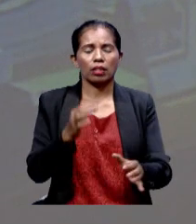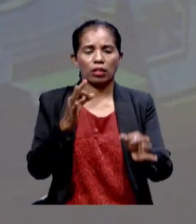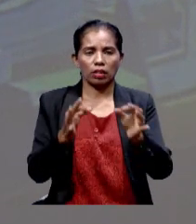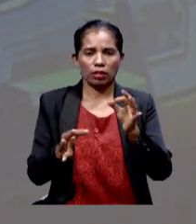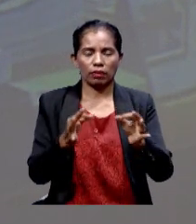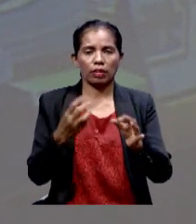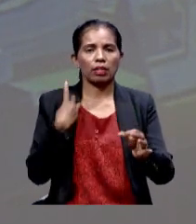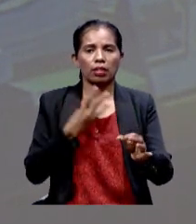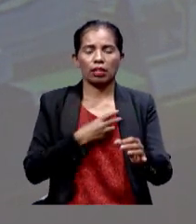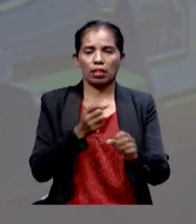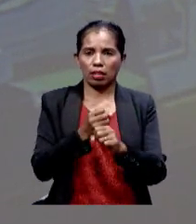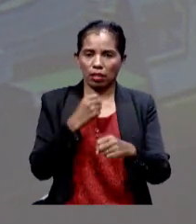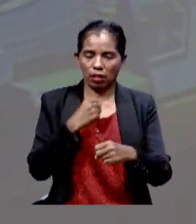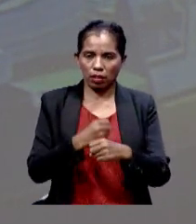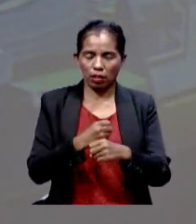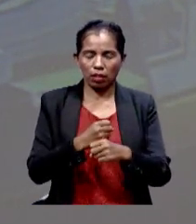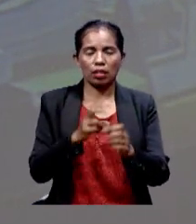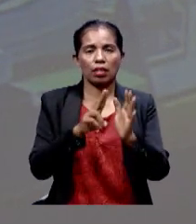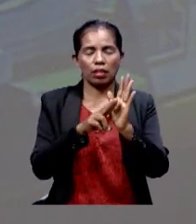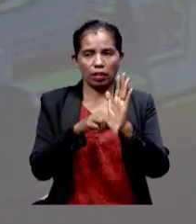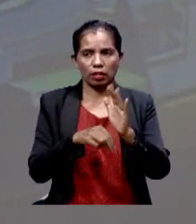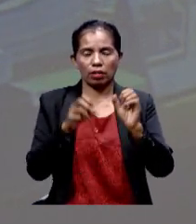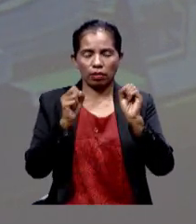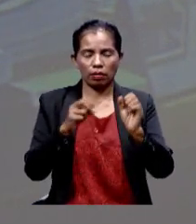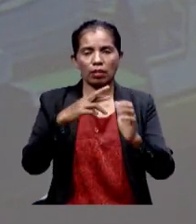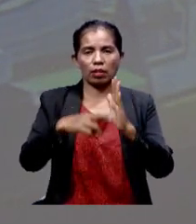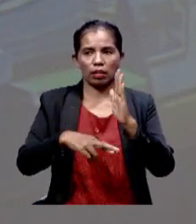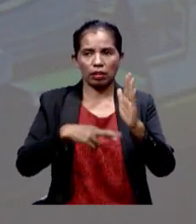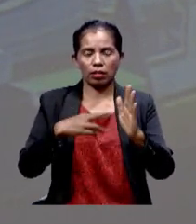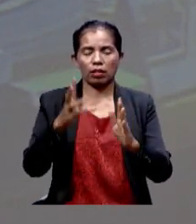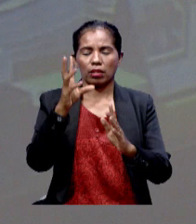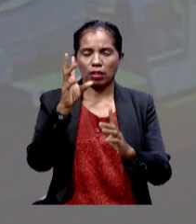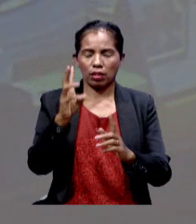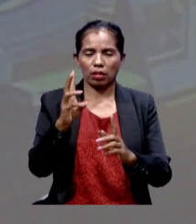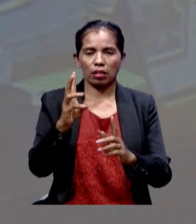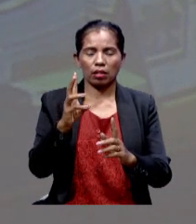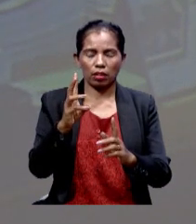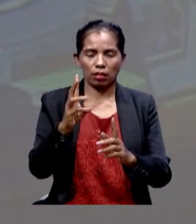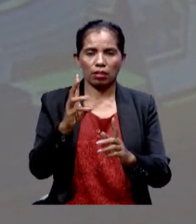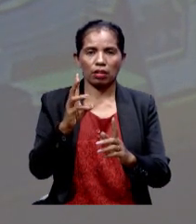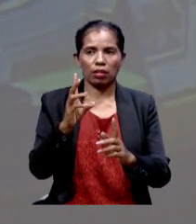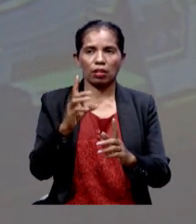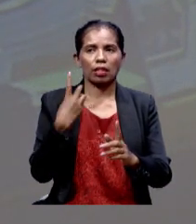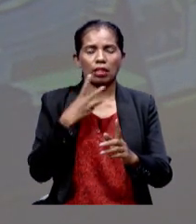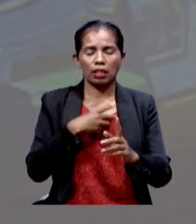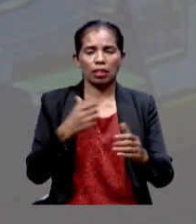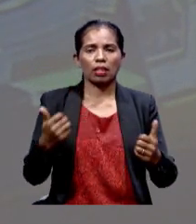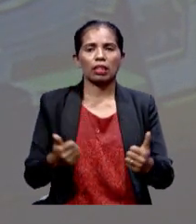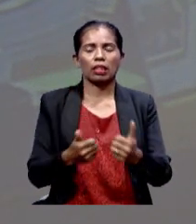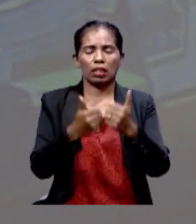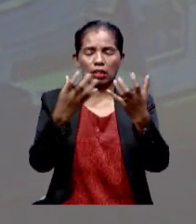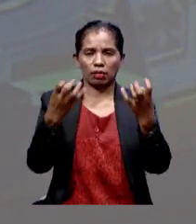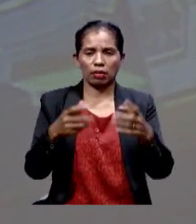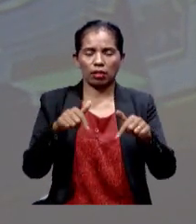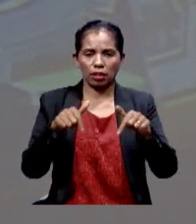da halo horário da nebe que bele circula 8 horas calan to 6 horas dele. Tamora do trabalho tari acidente bara e